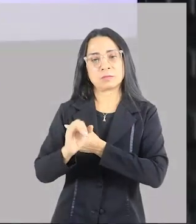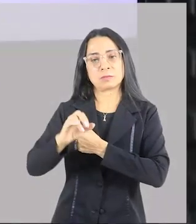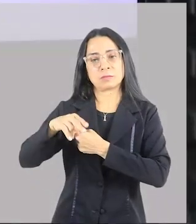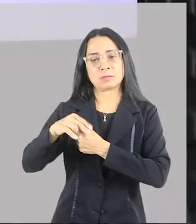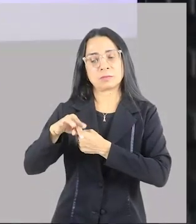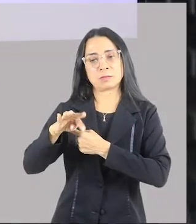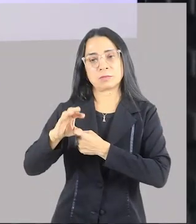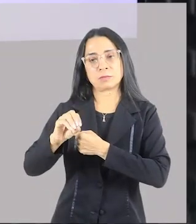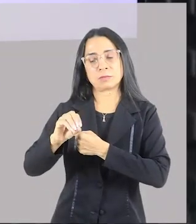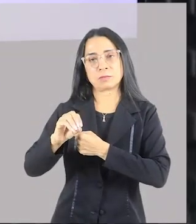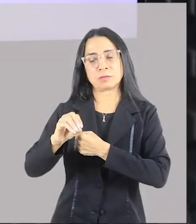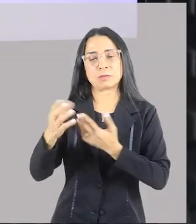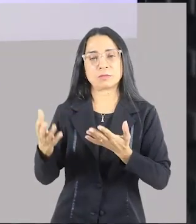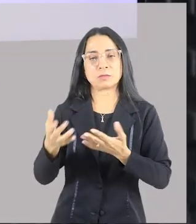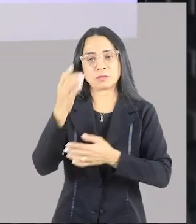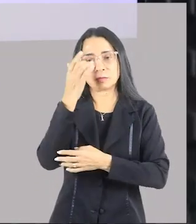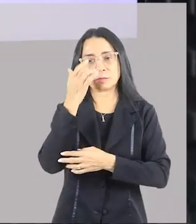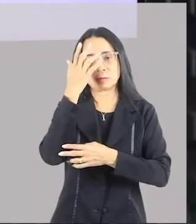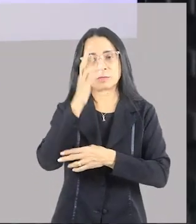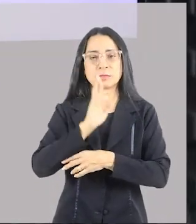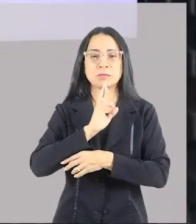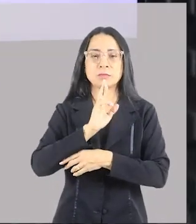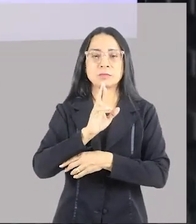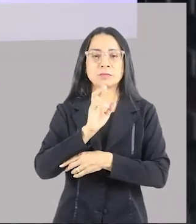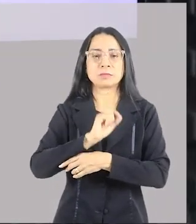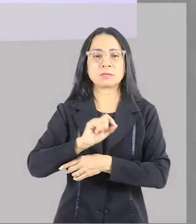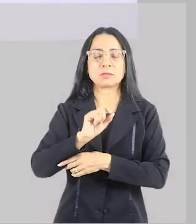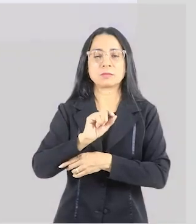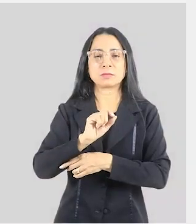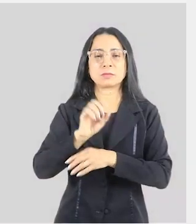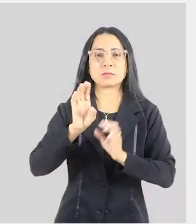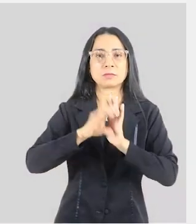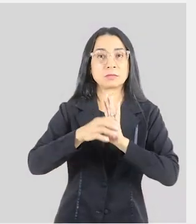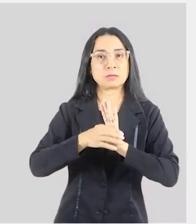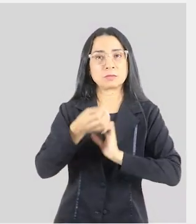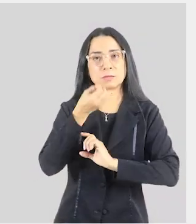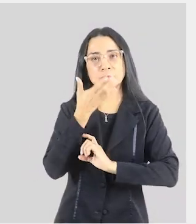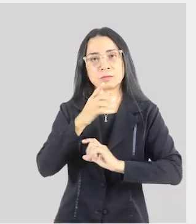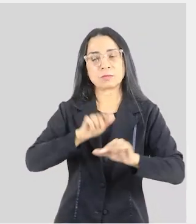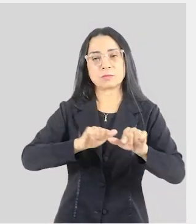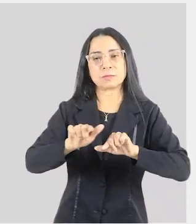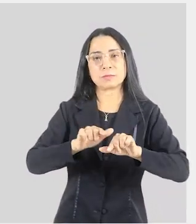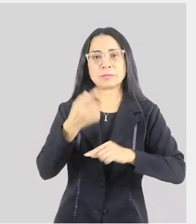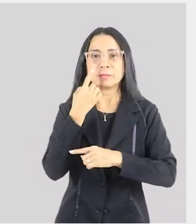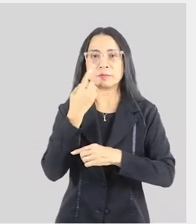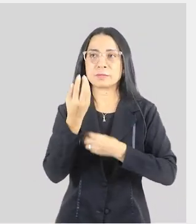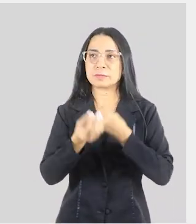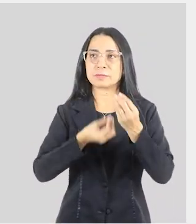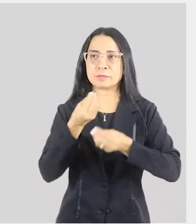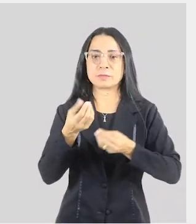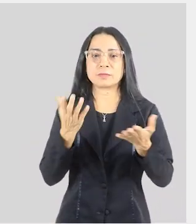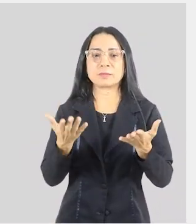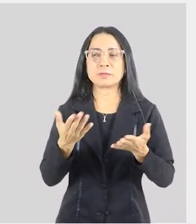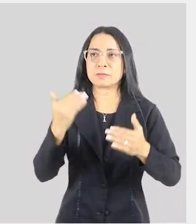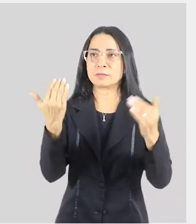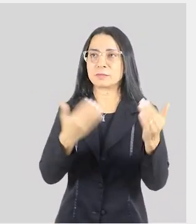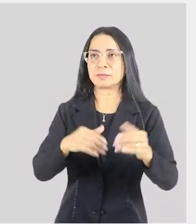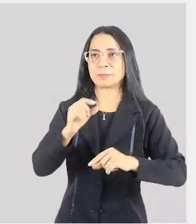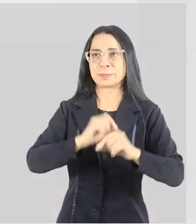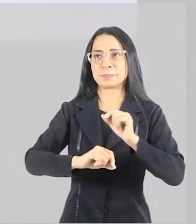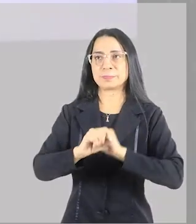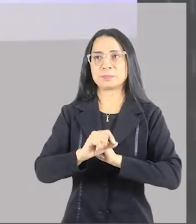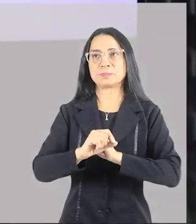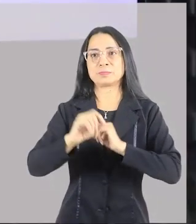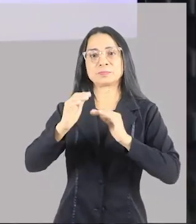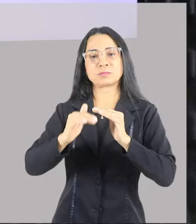claro, nesse caso, muito fácil a resposta, você deu um conceito muito bem trabalhado, para vocês verem como essa era uma prova de